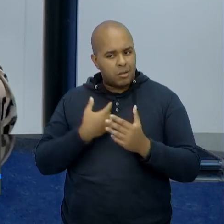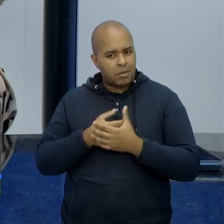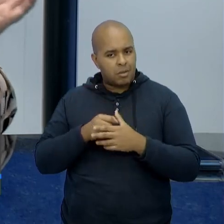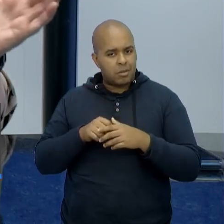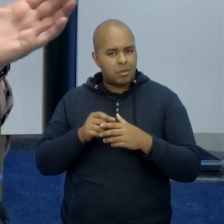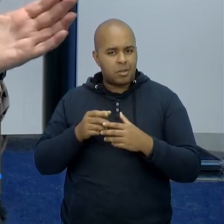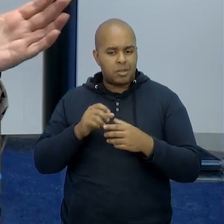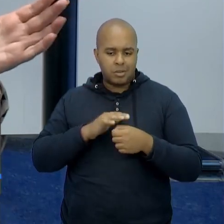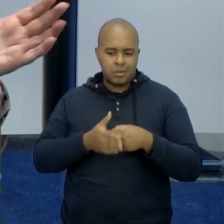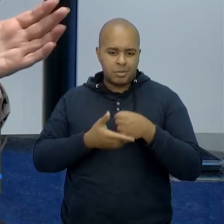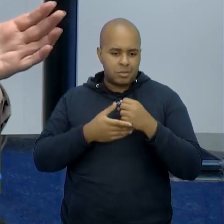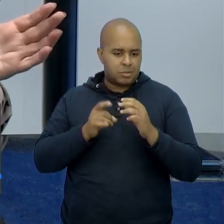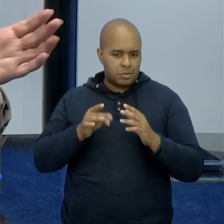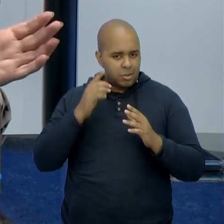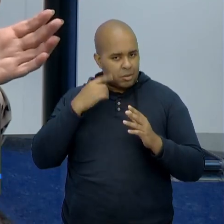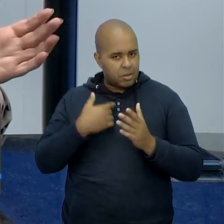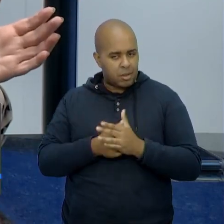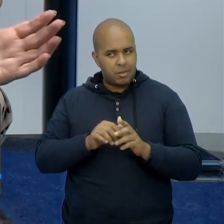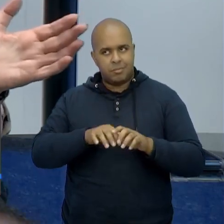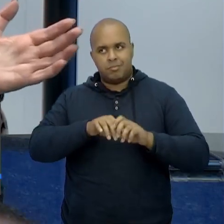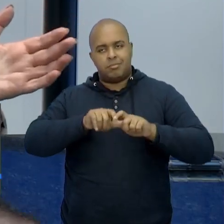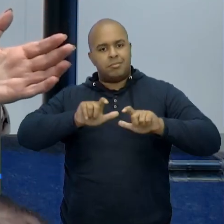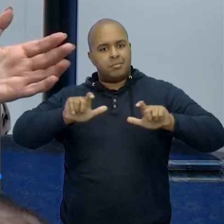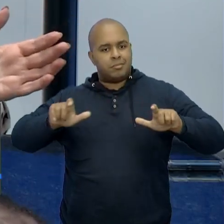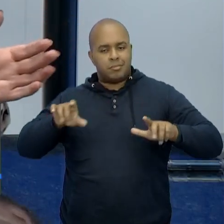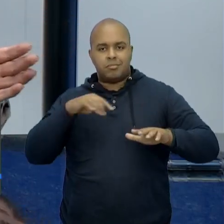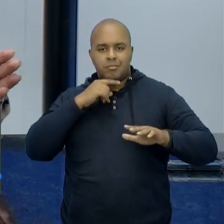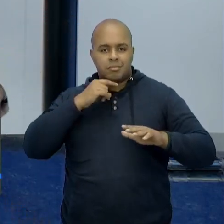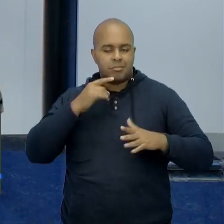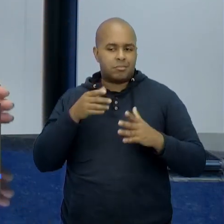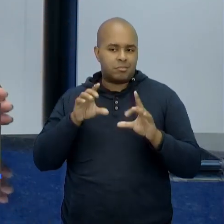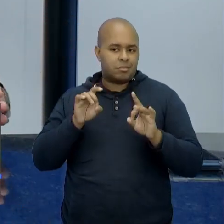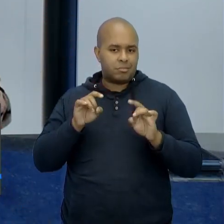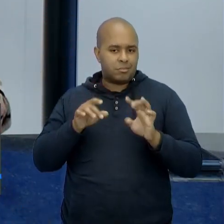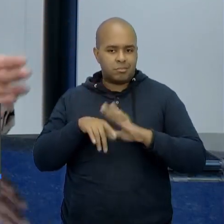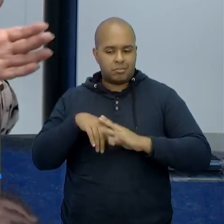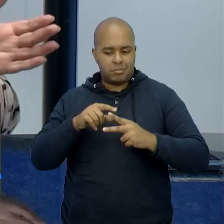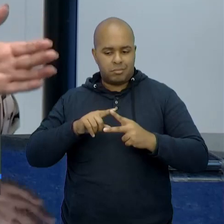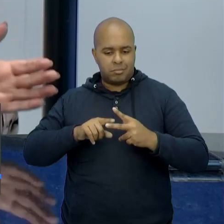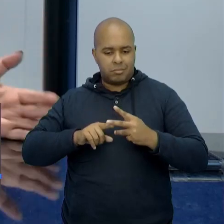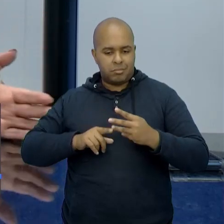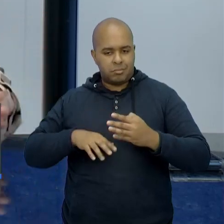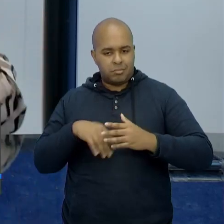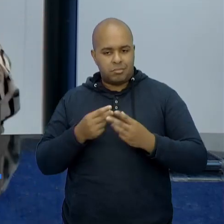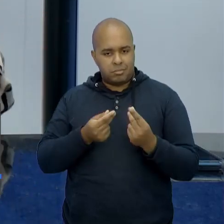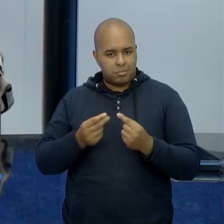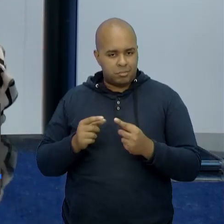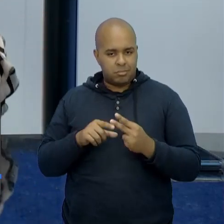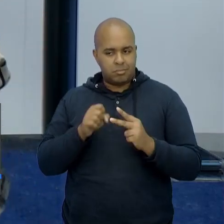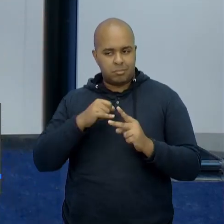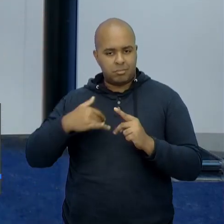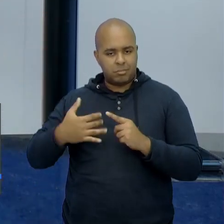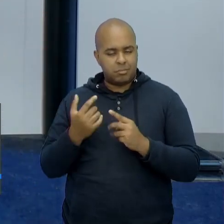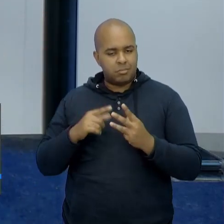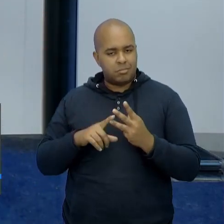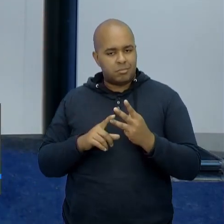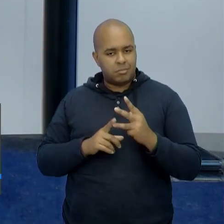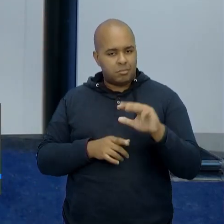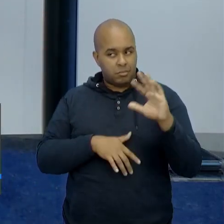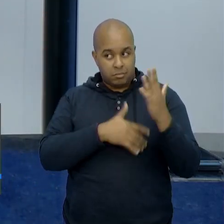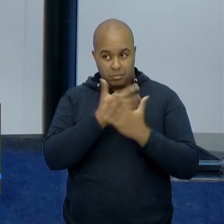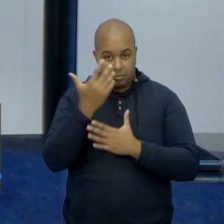em sustentabilidade que é super amplo. Você não consegue especializar nas 3 coisas, no econômico, no social,